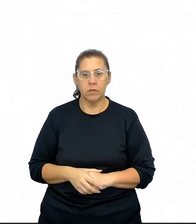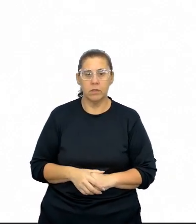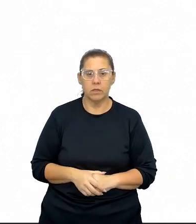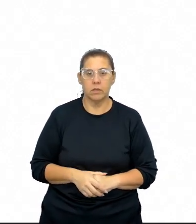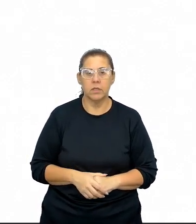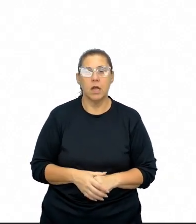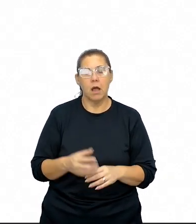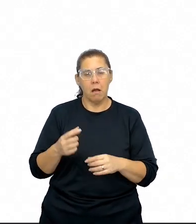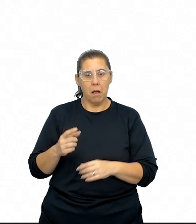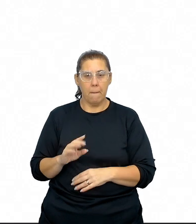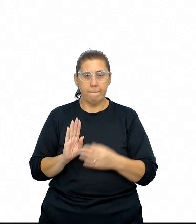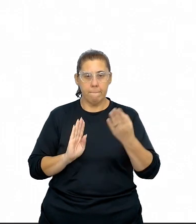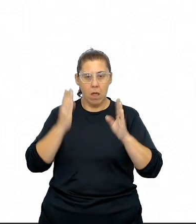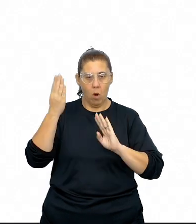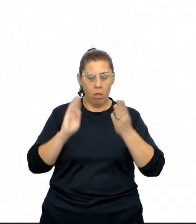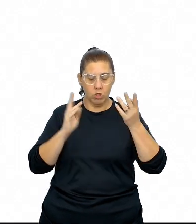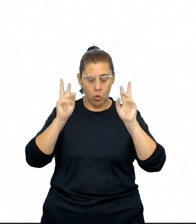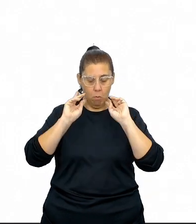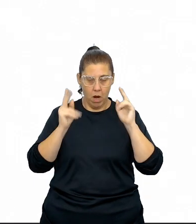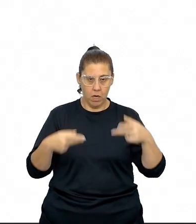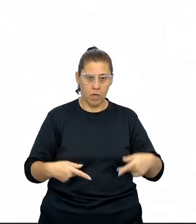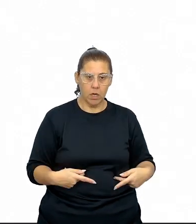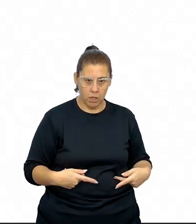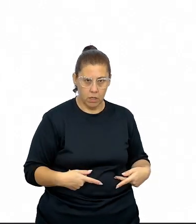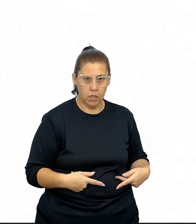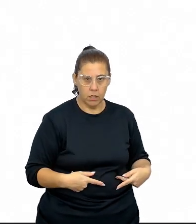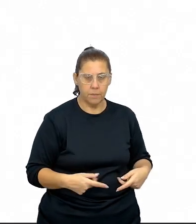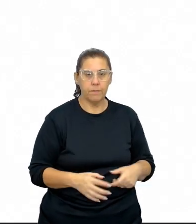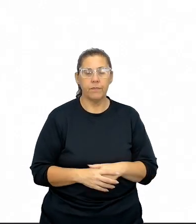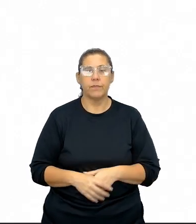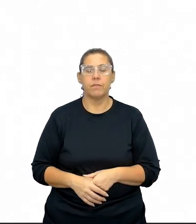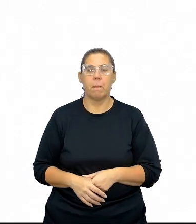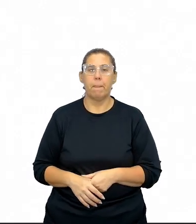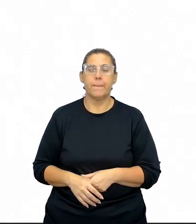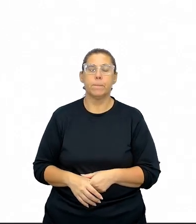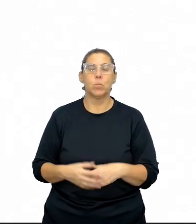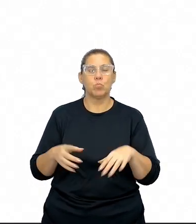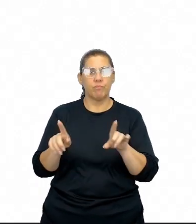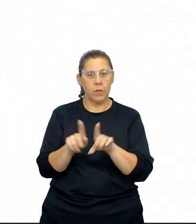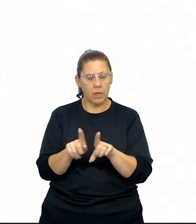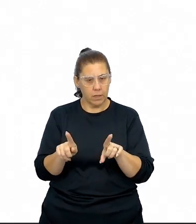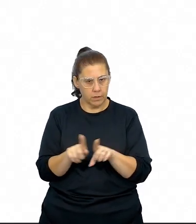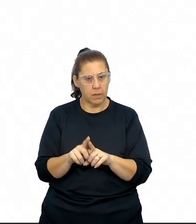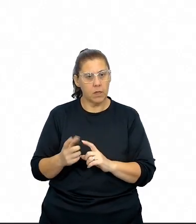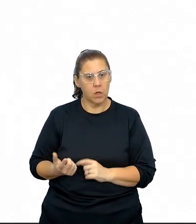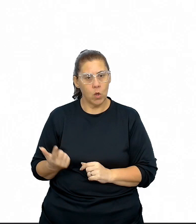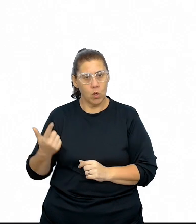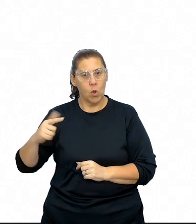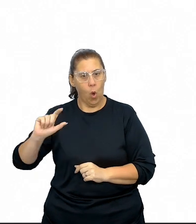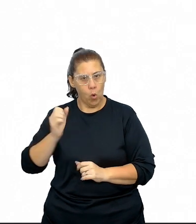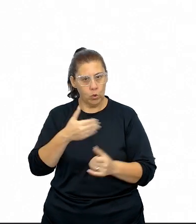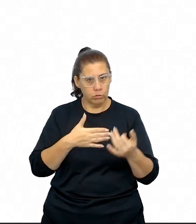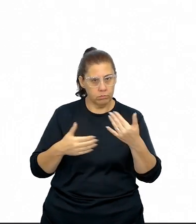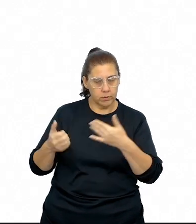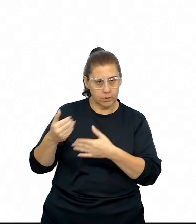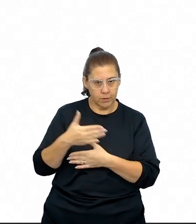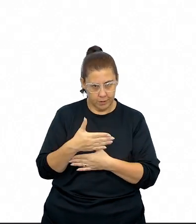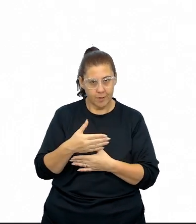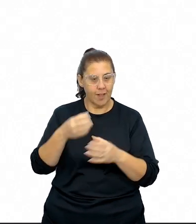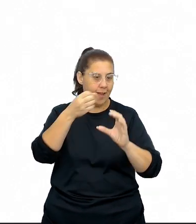da biologia humana. Bom, também, né, esse é outro slide que se